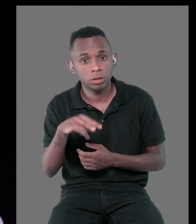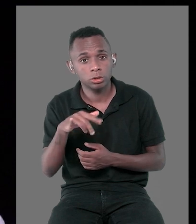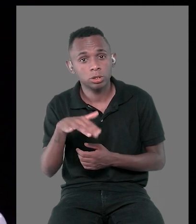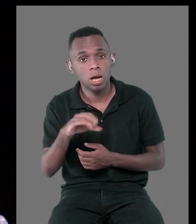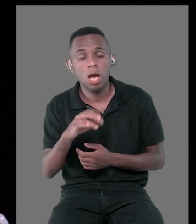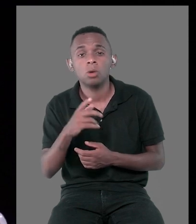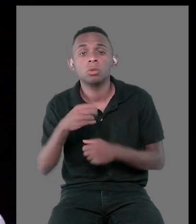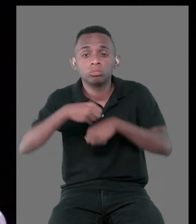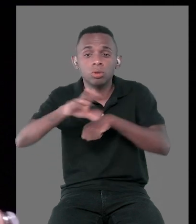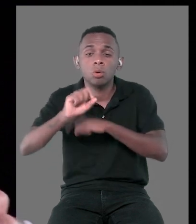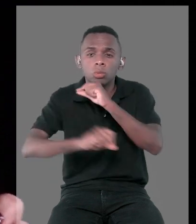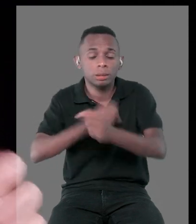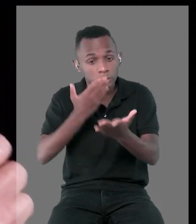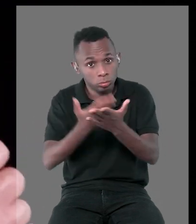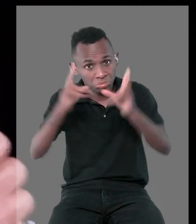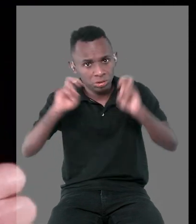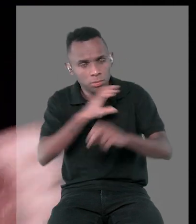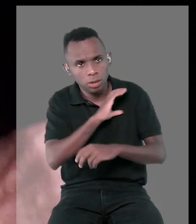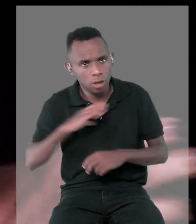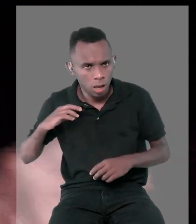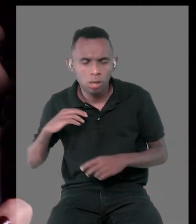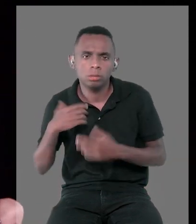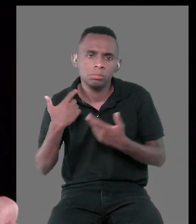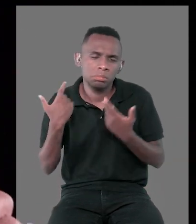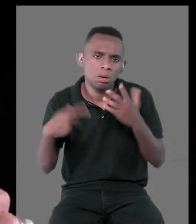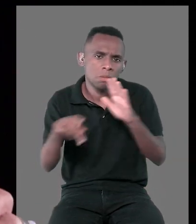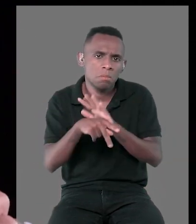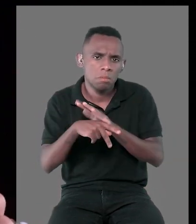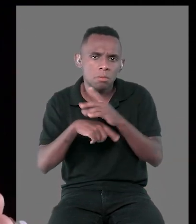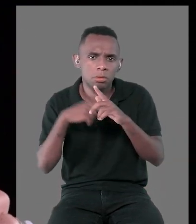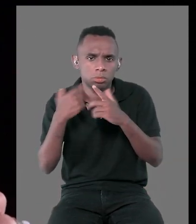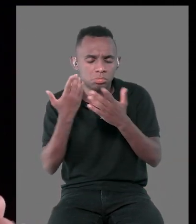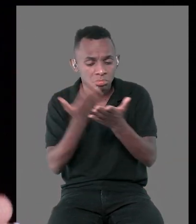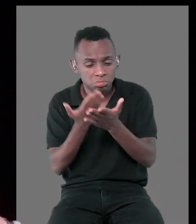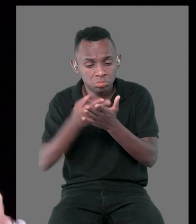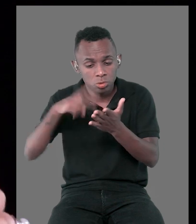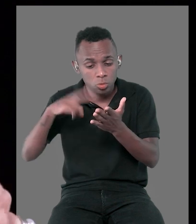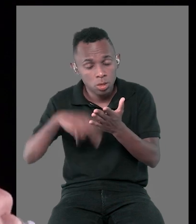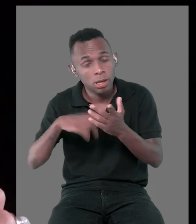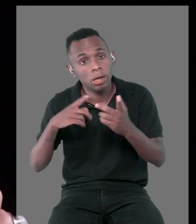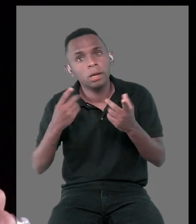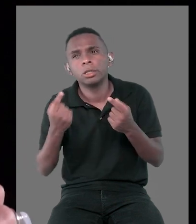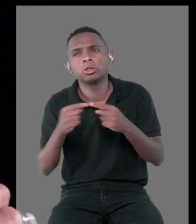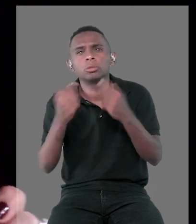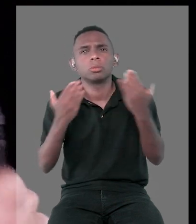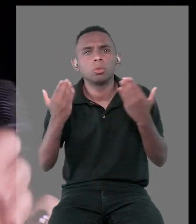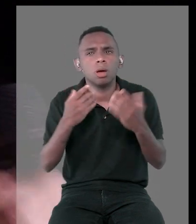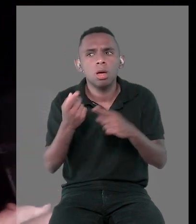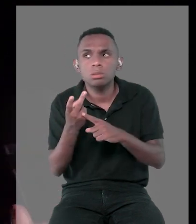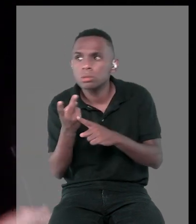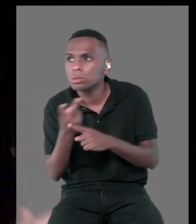Docência, diz que estudar a Clarice, pelo trabalho, né, que ele estava lendo, estudar a Clarice é como se